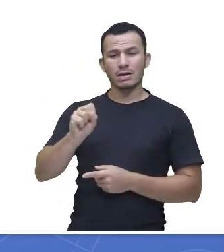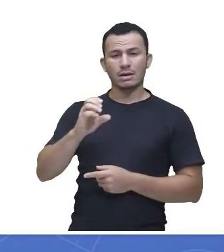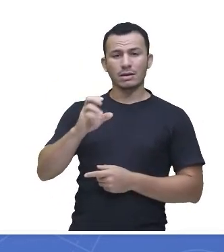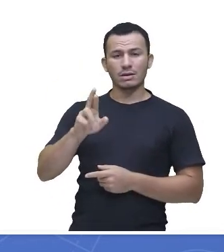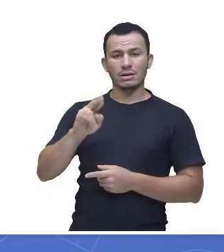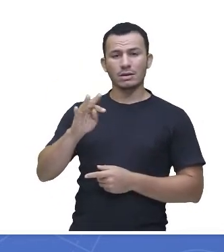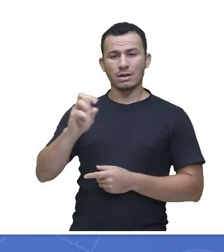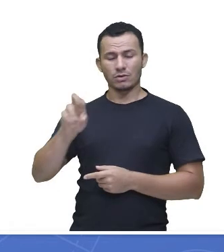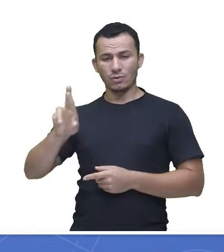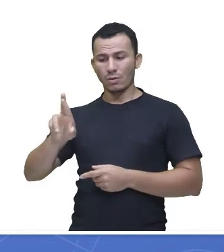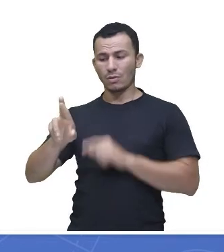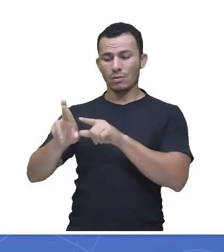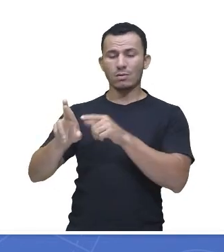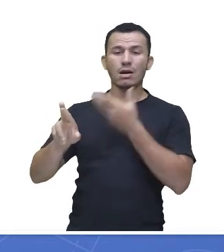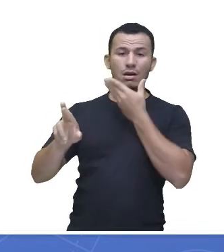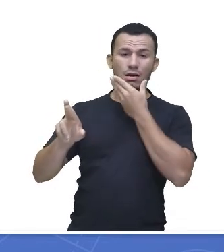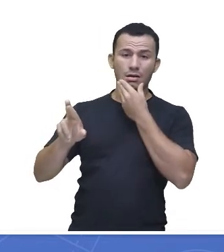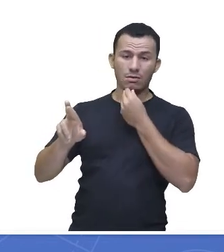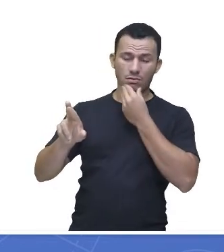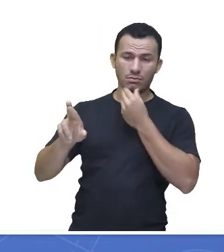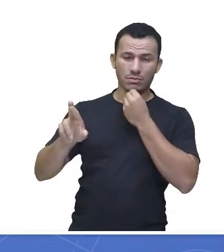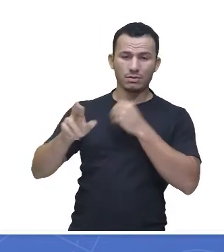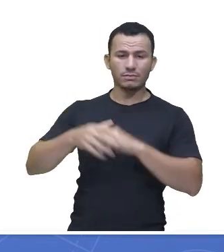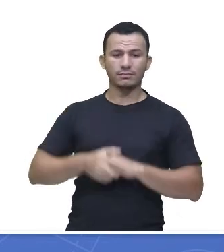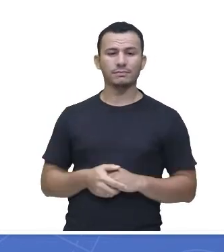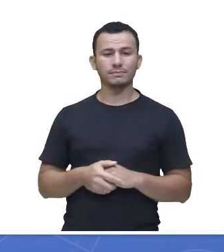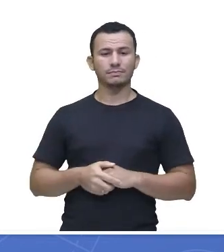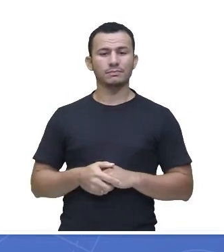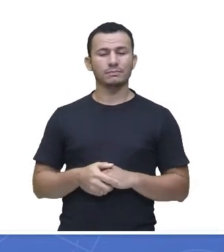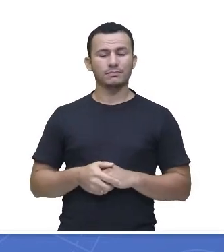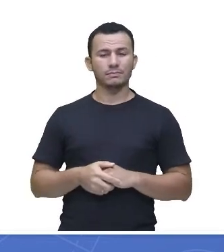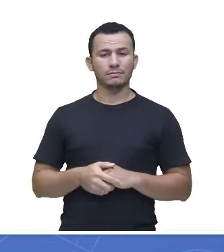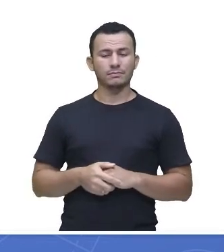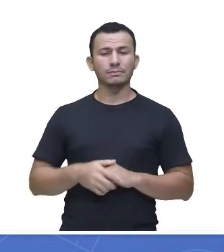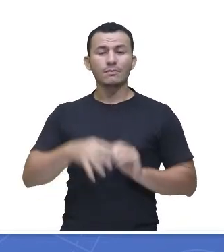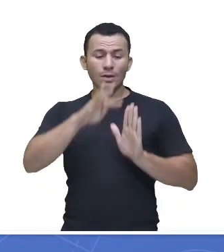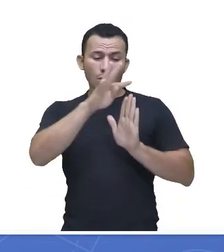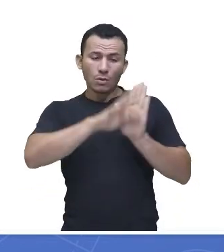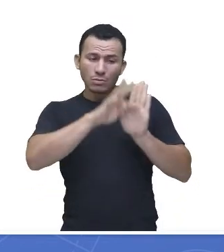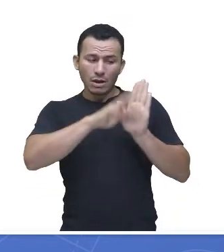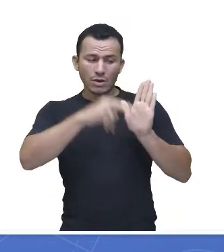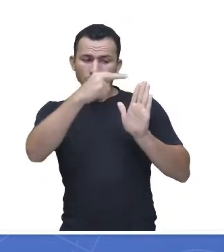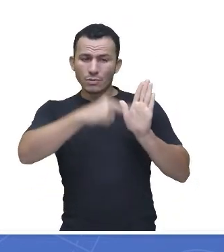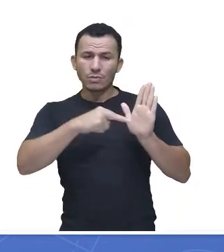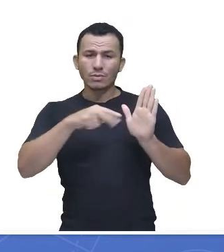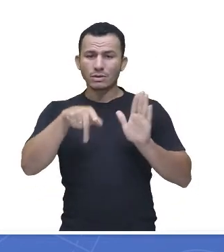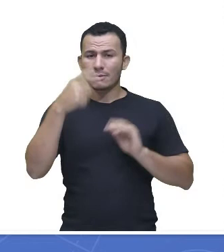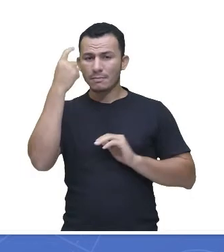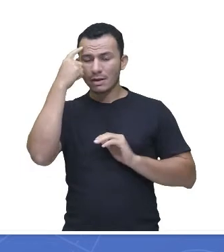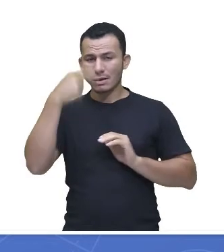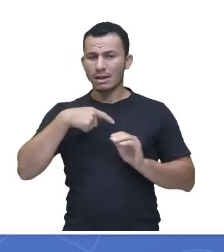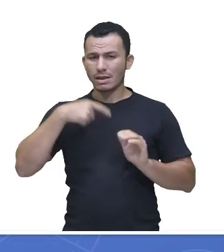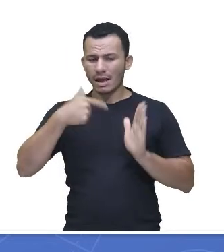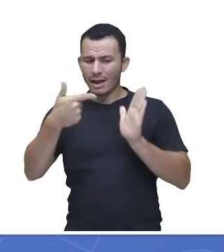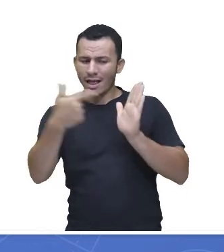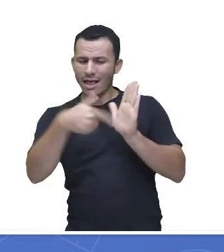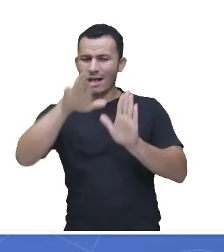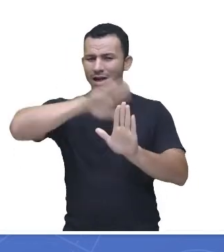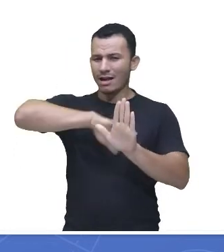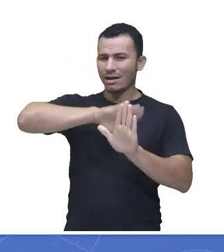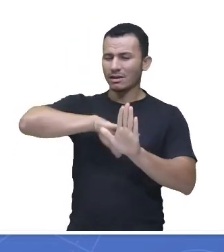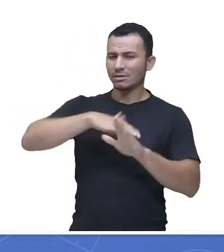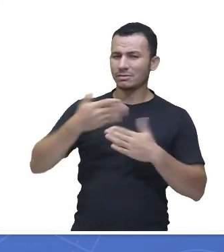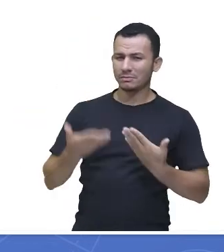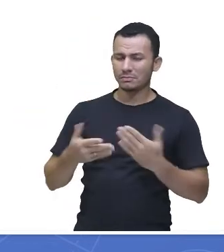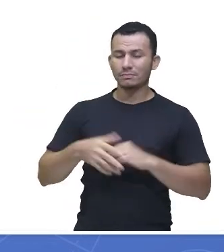pode lacrimejar piegas. Preste atenção, o texto é esse que você vai ver se tem uma ironia aqui. Considerando que o